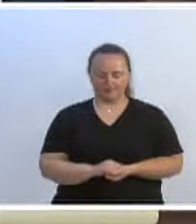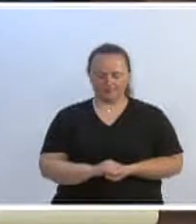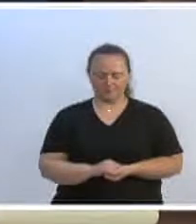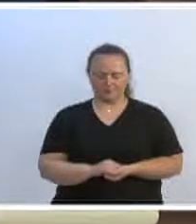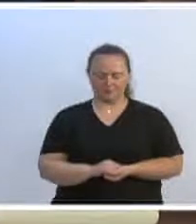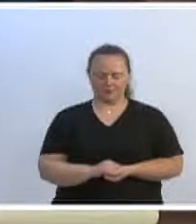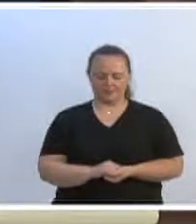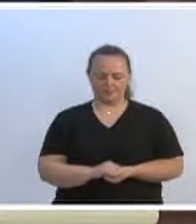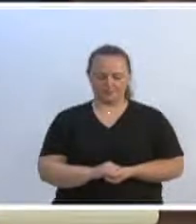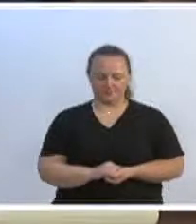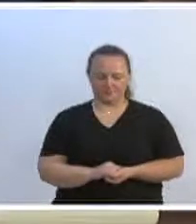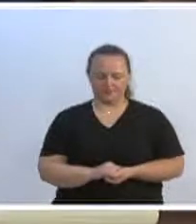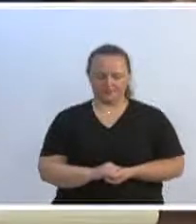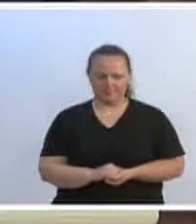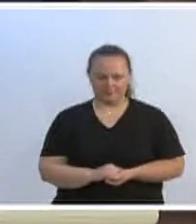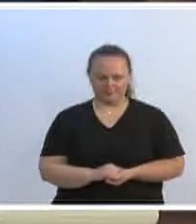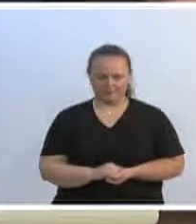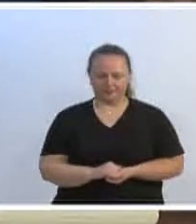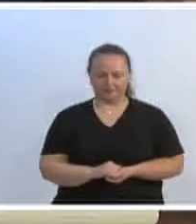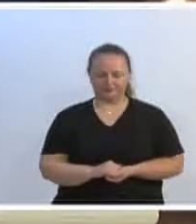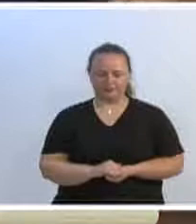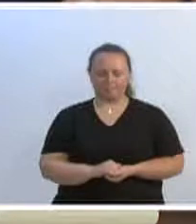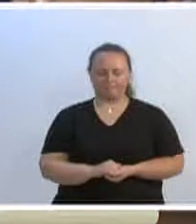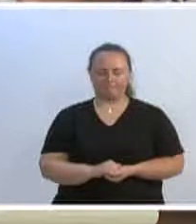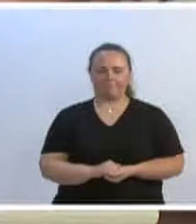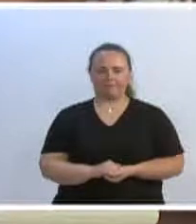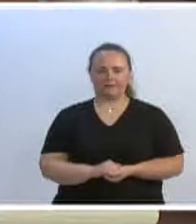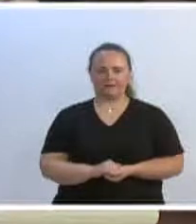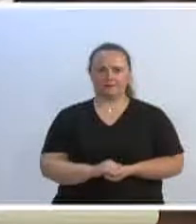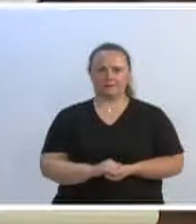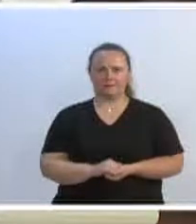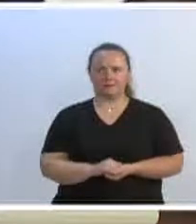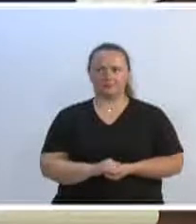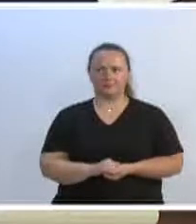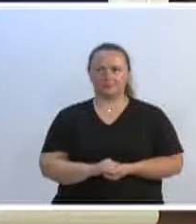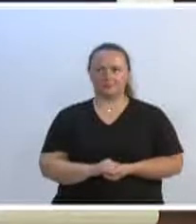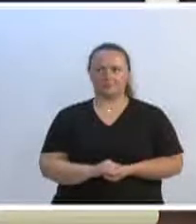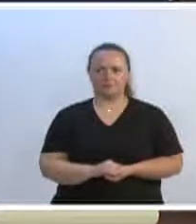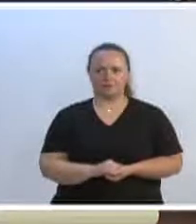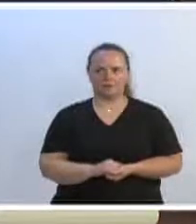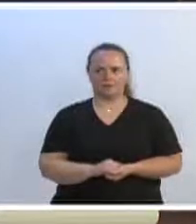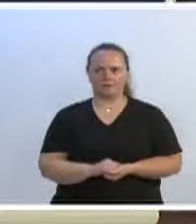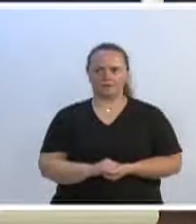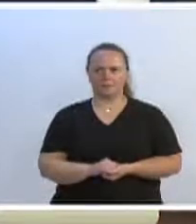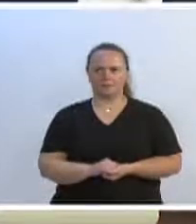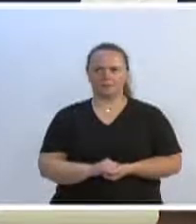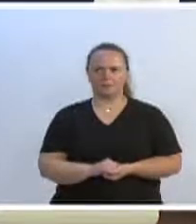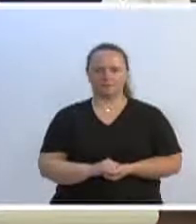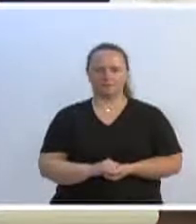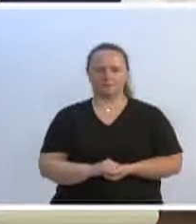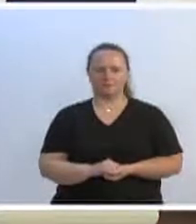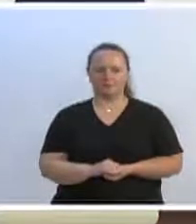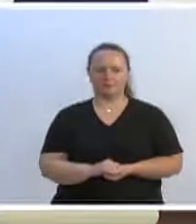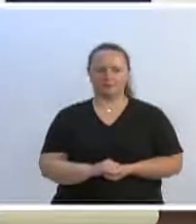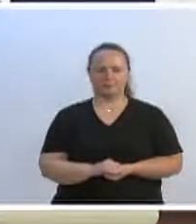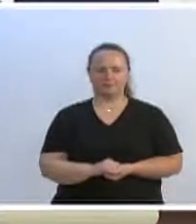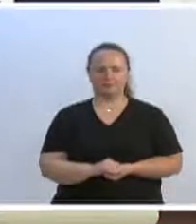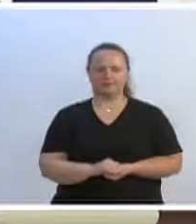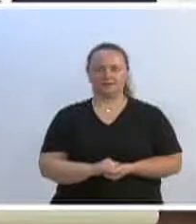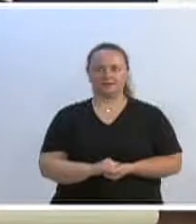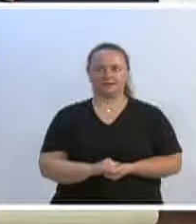também representante, gostaria de pedir a presença de Marcos Espíndola, jornalista, para receber em nome do professor Rodolfo Pinto da Luz, professor Edson